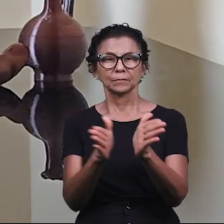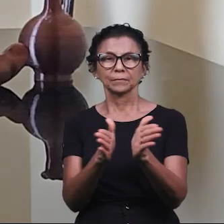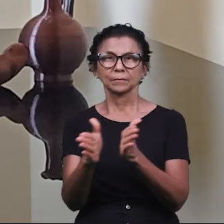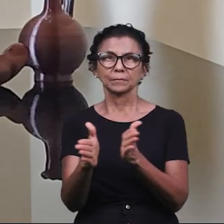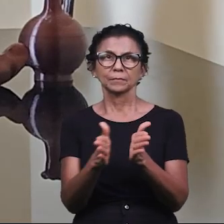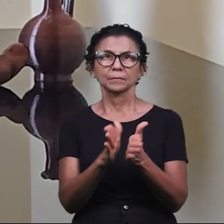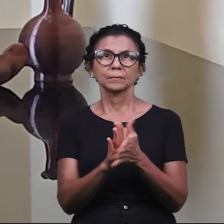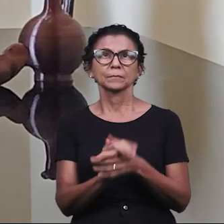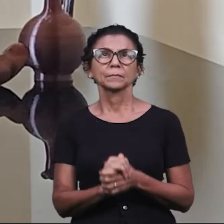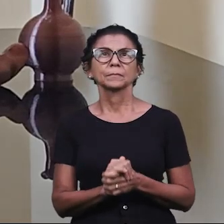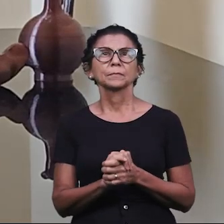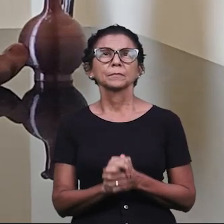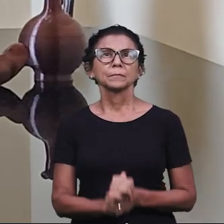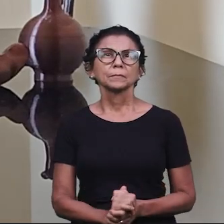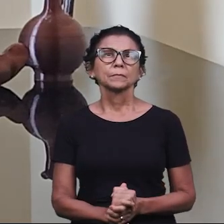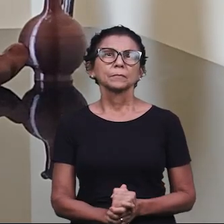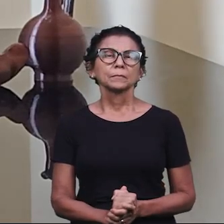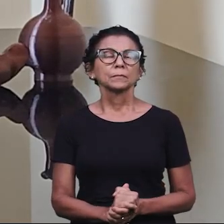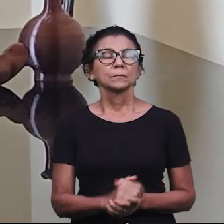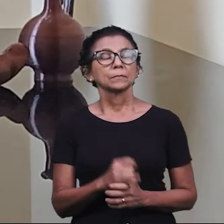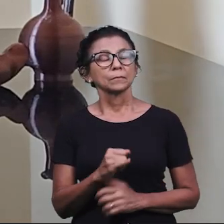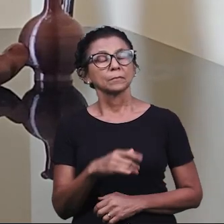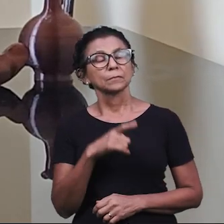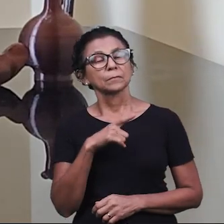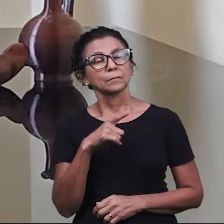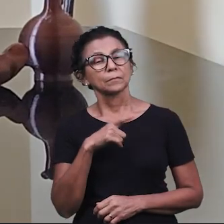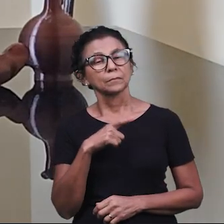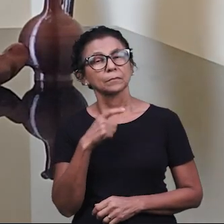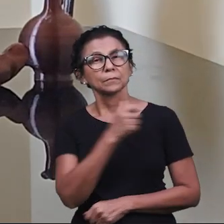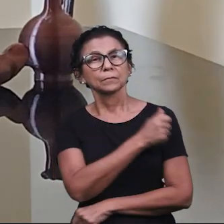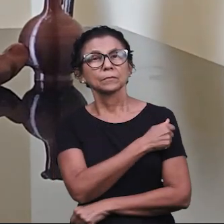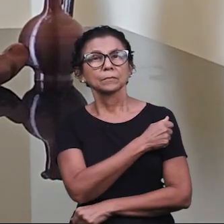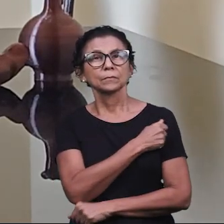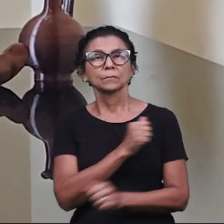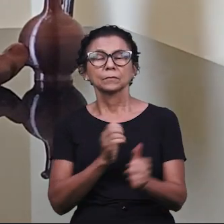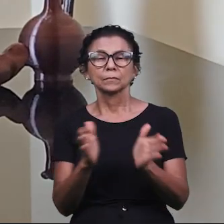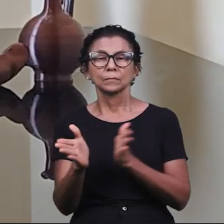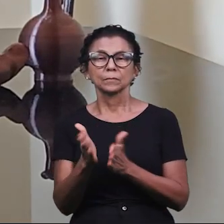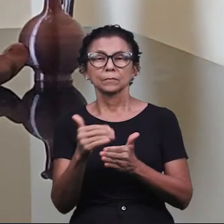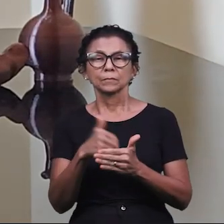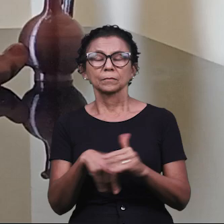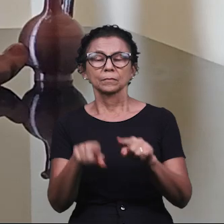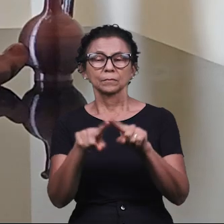ou uma classe que tenha um aluno de acessibilidade que fique com a classe.